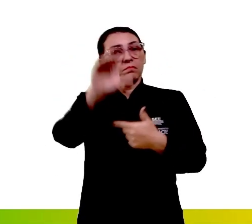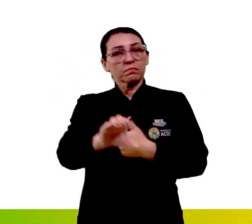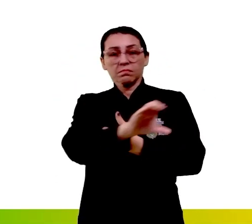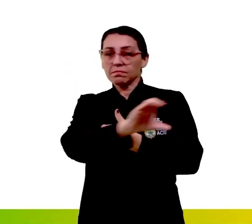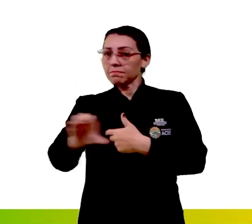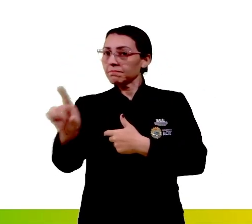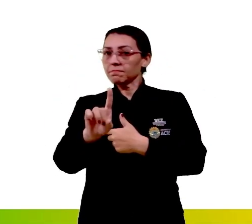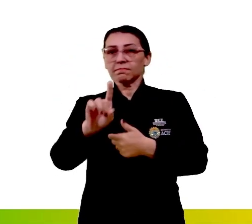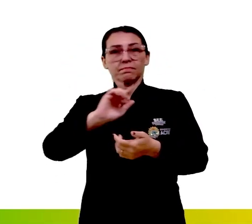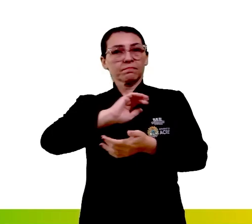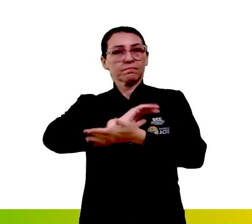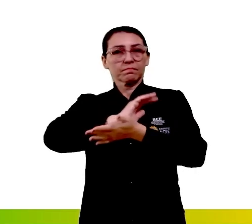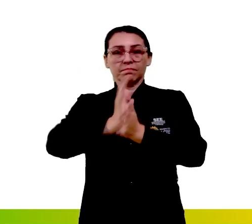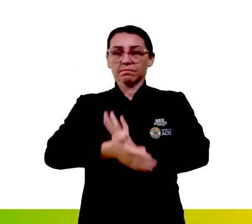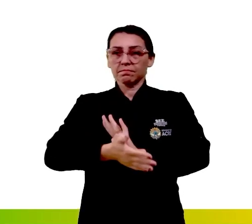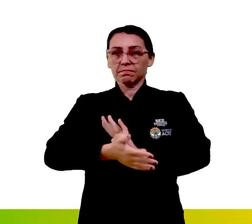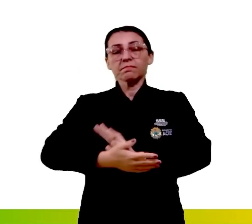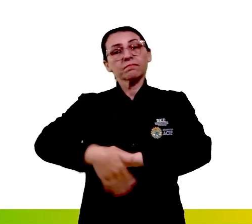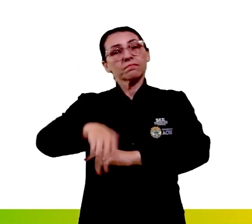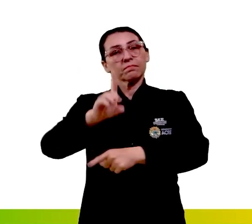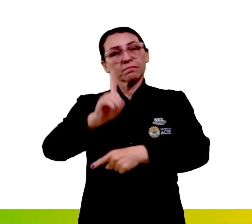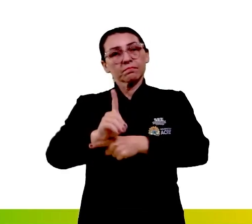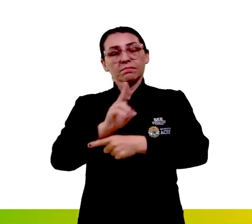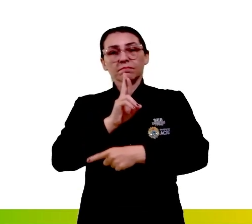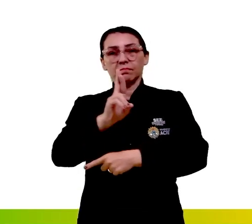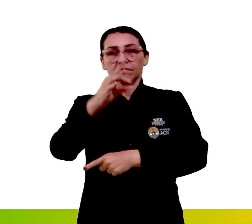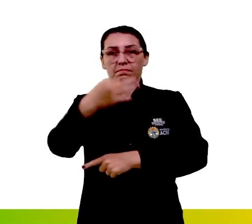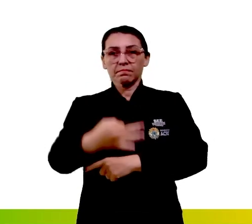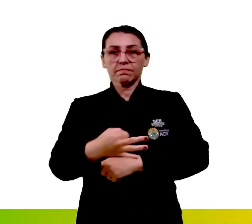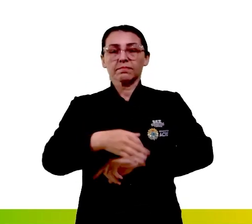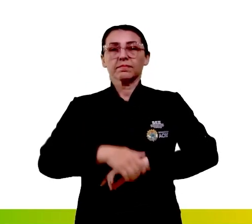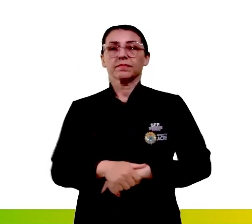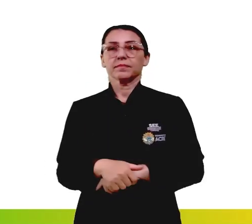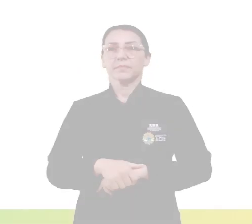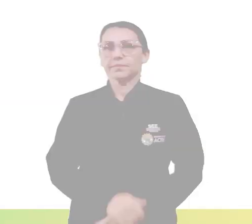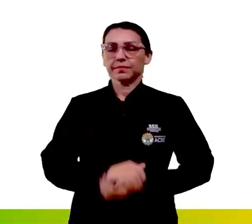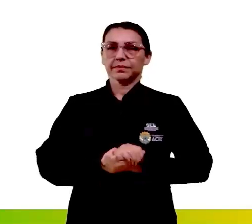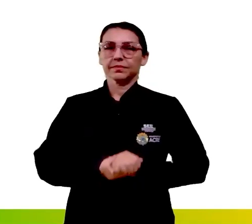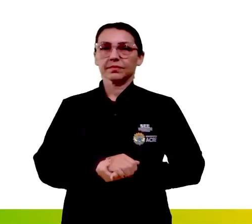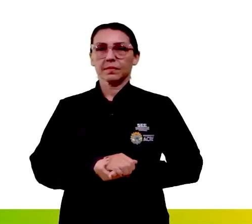foi contestada. Então, ficamos aí mesmo com a letra D.